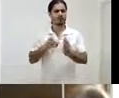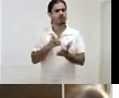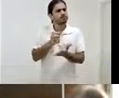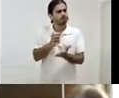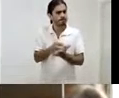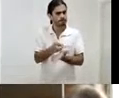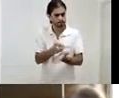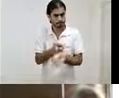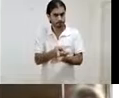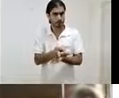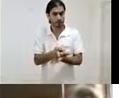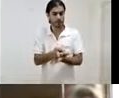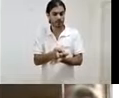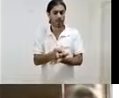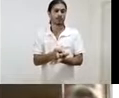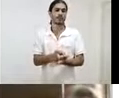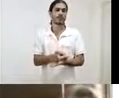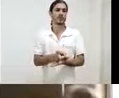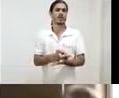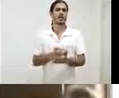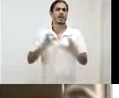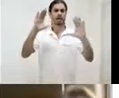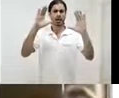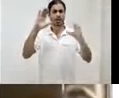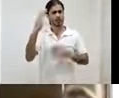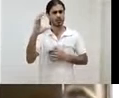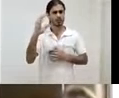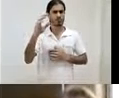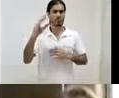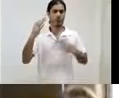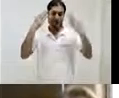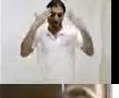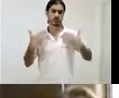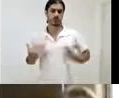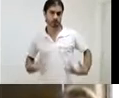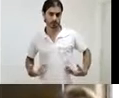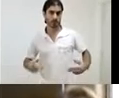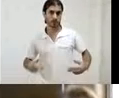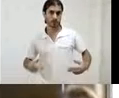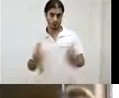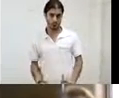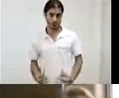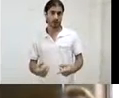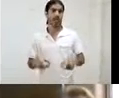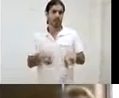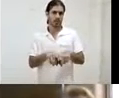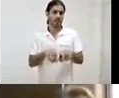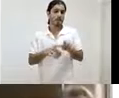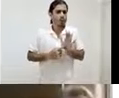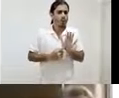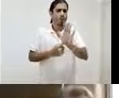aproximar de que ela também era capaz de fazer ciência, não é?